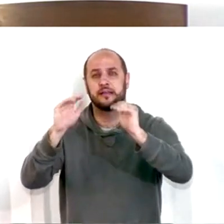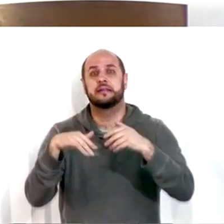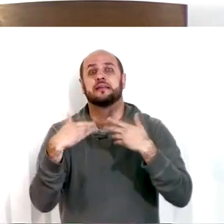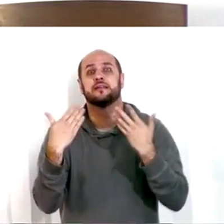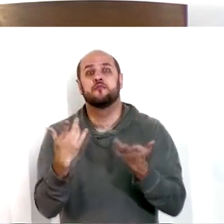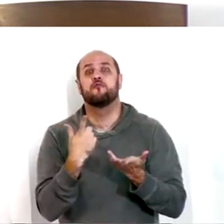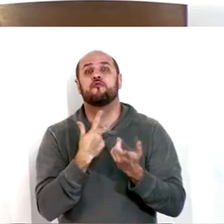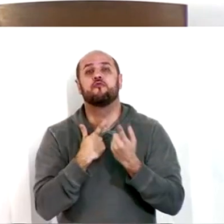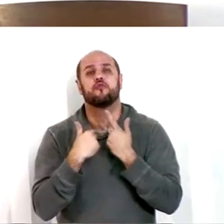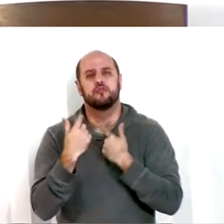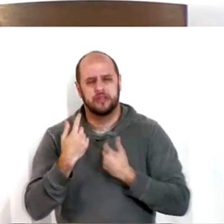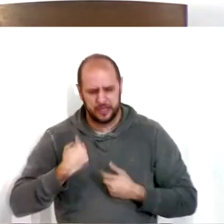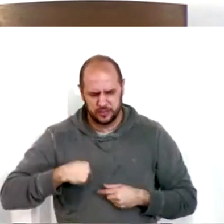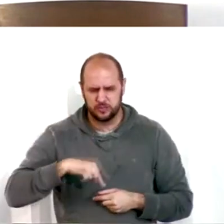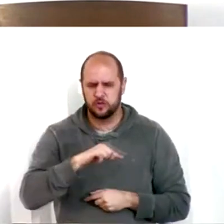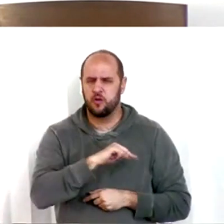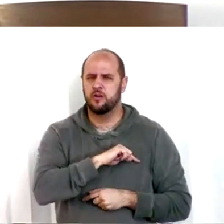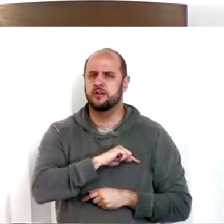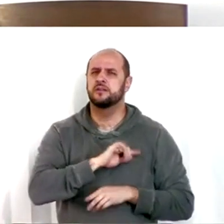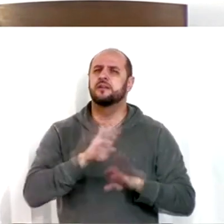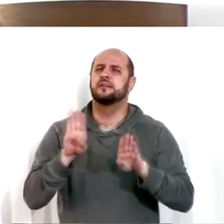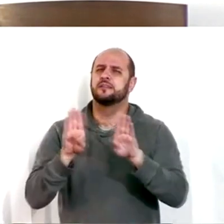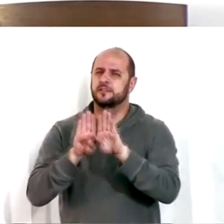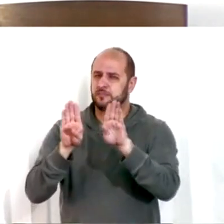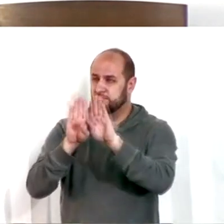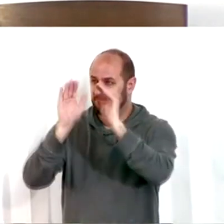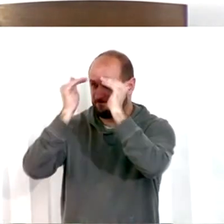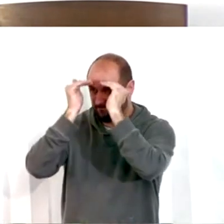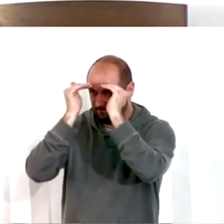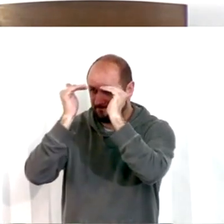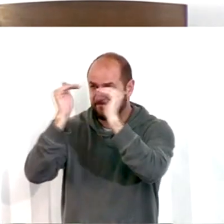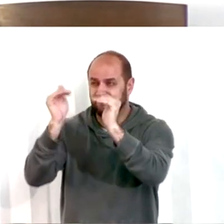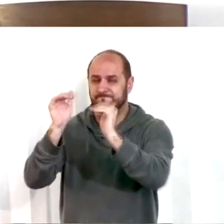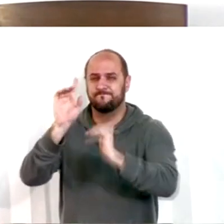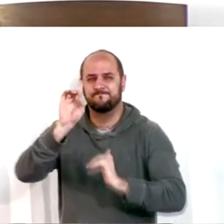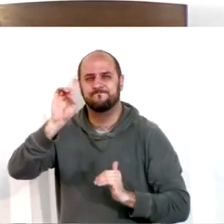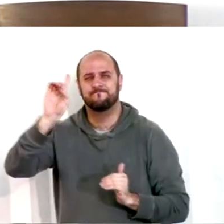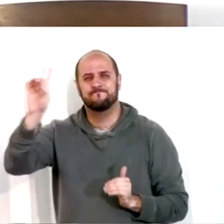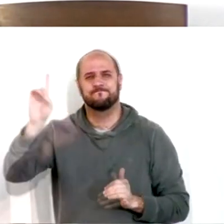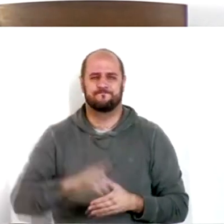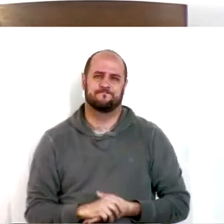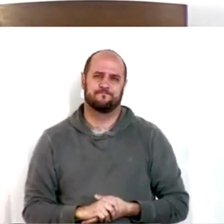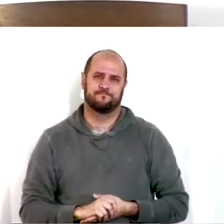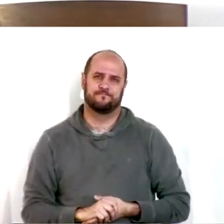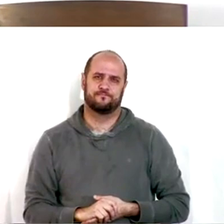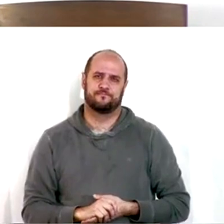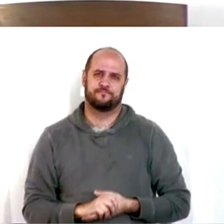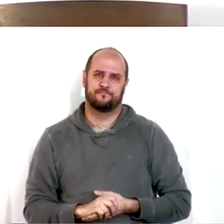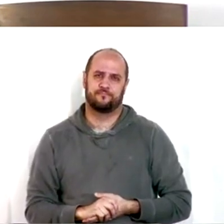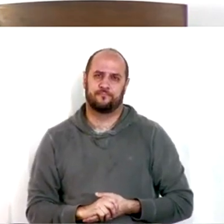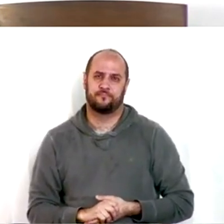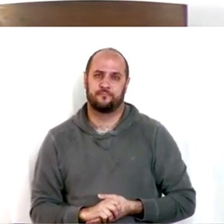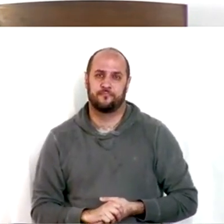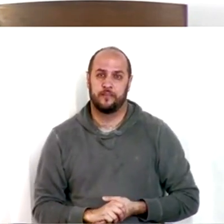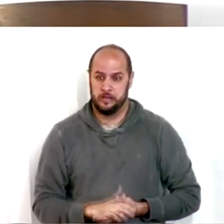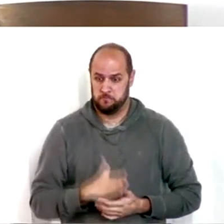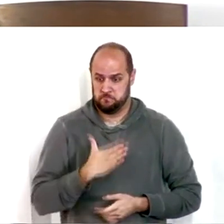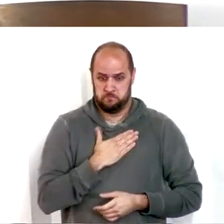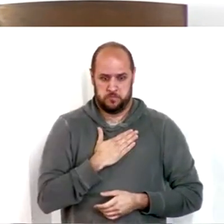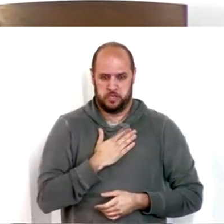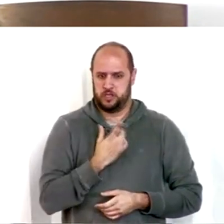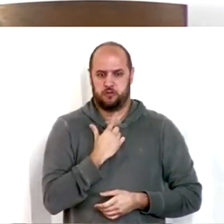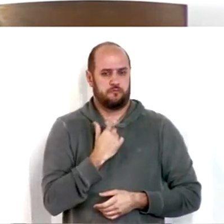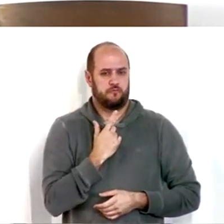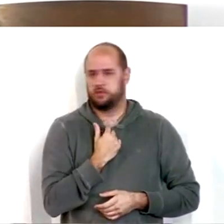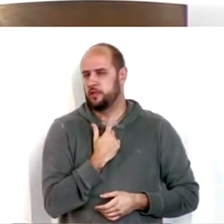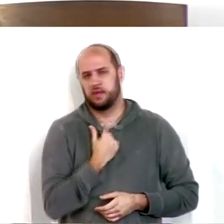desejos se submeterão à vontade de Deus. Que não seja a minha vontade,